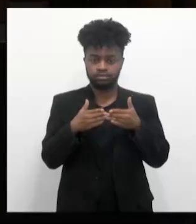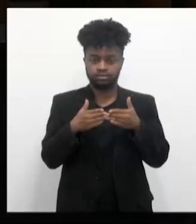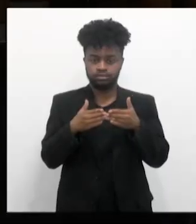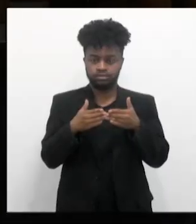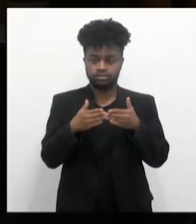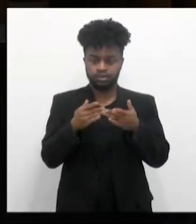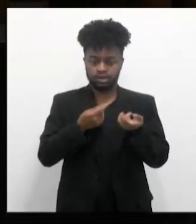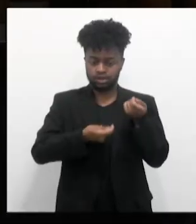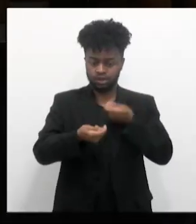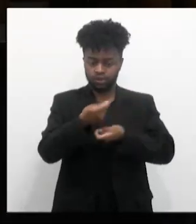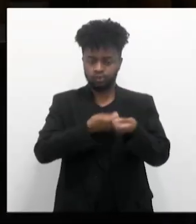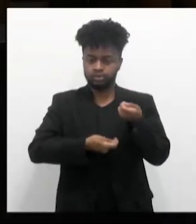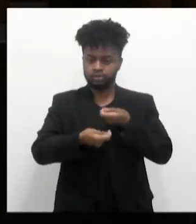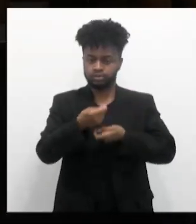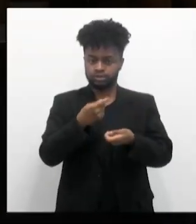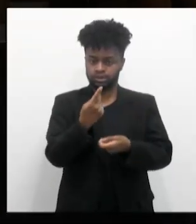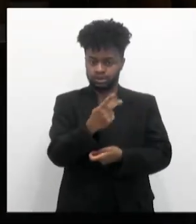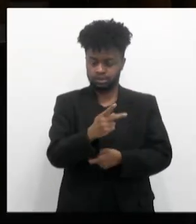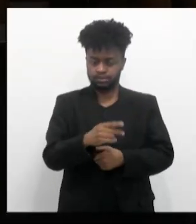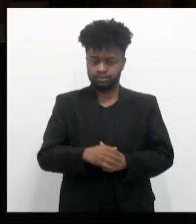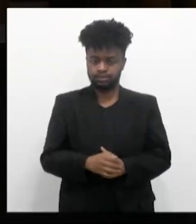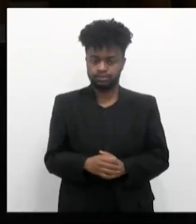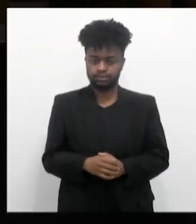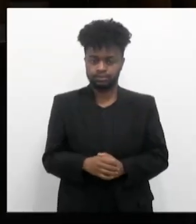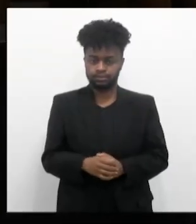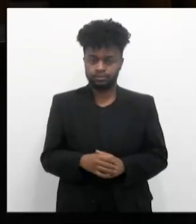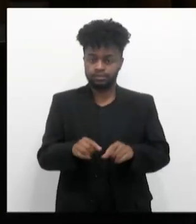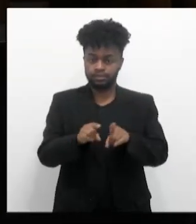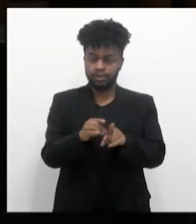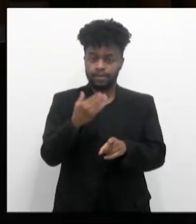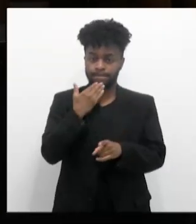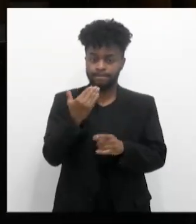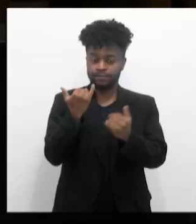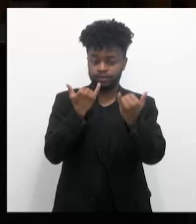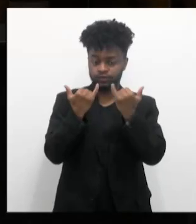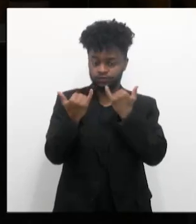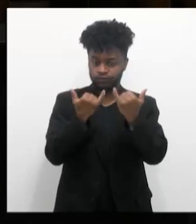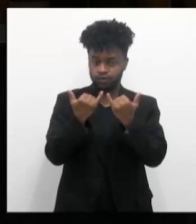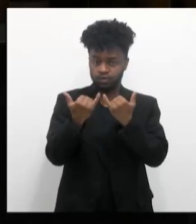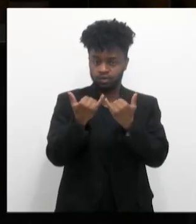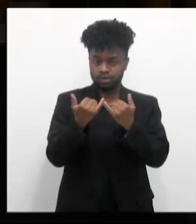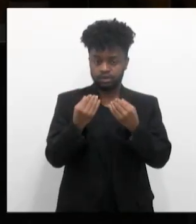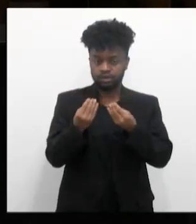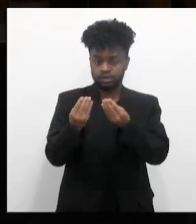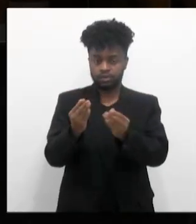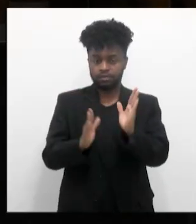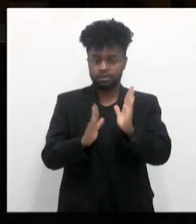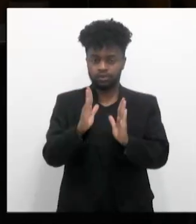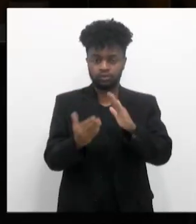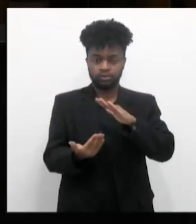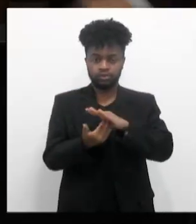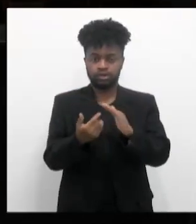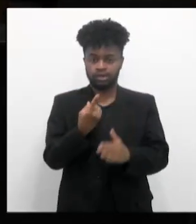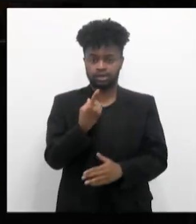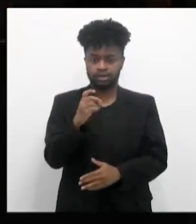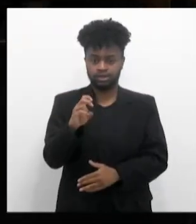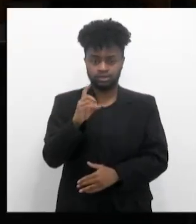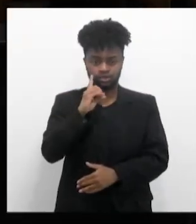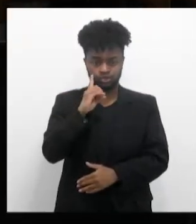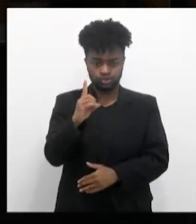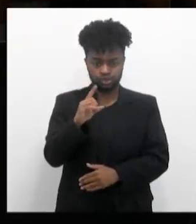esta negociação, pedindo informações, dando prazo de 15 dias,